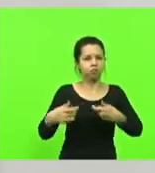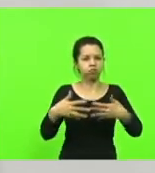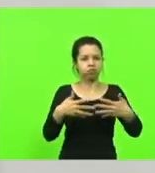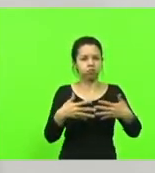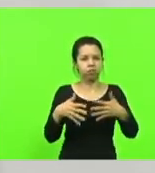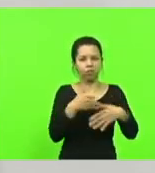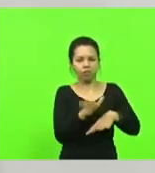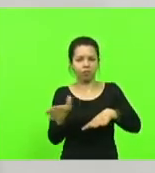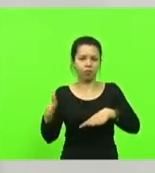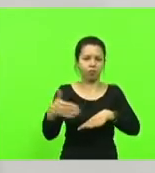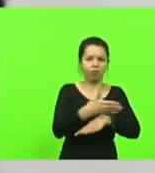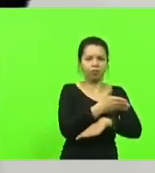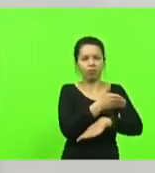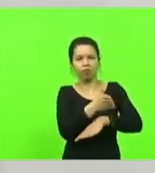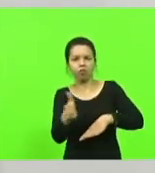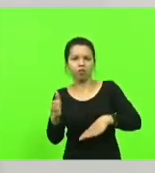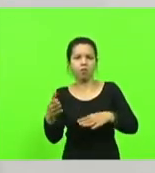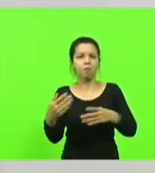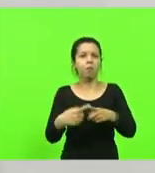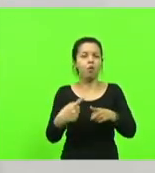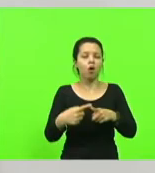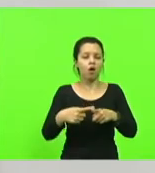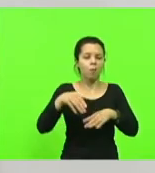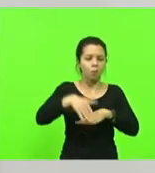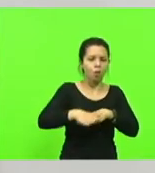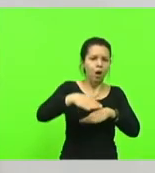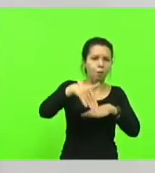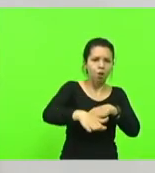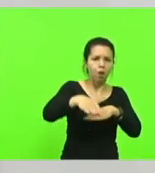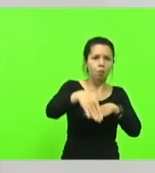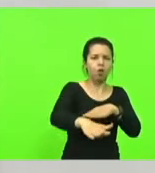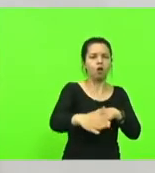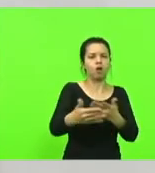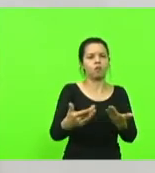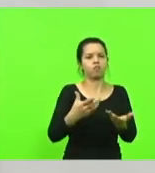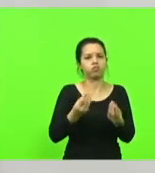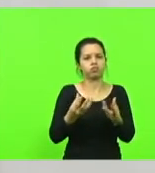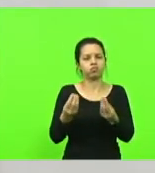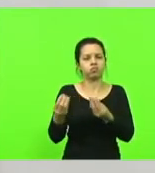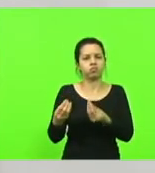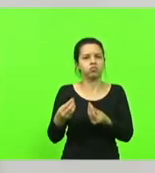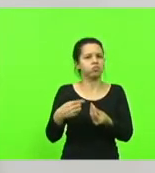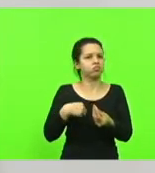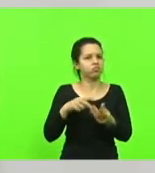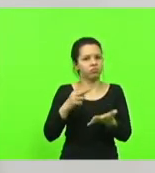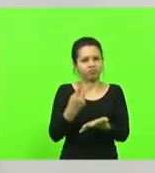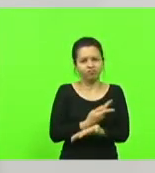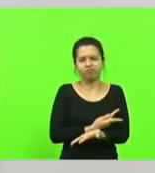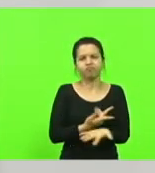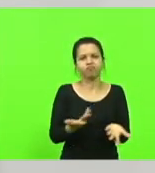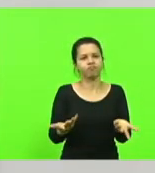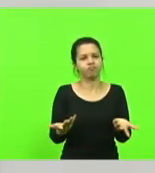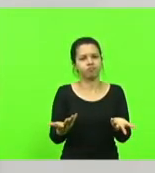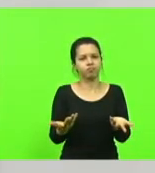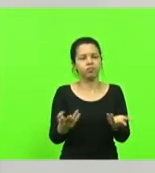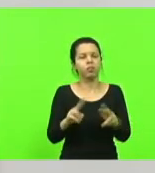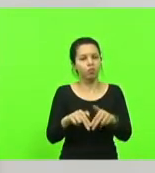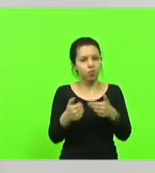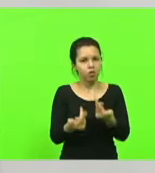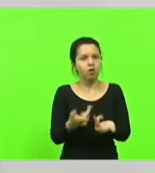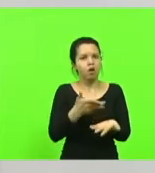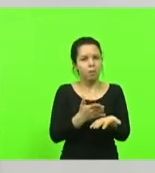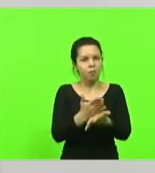da pista, de tanto buraco. Isso é desumano. Por isso, nós